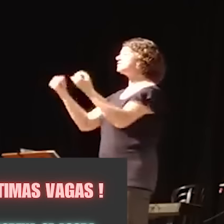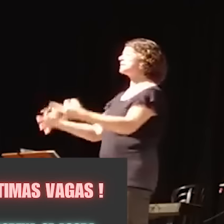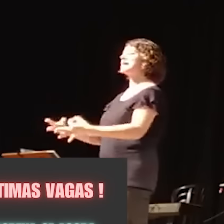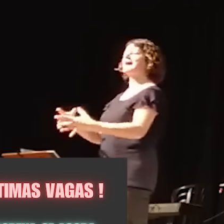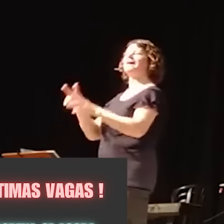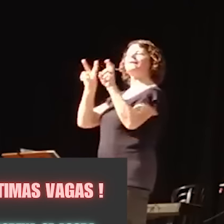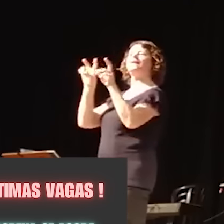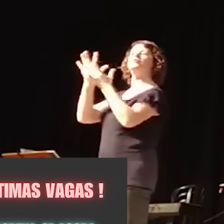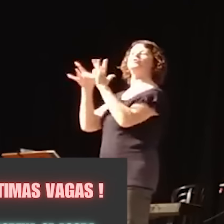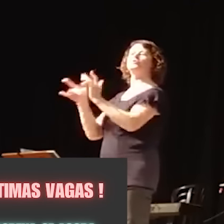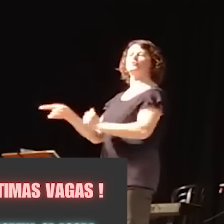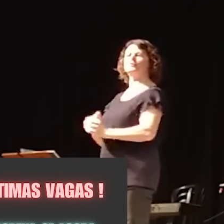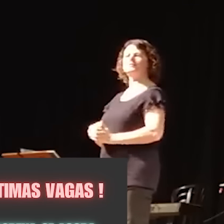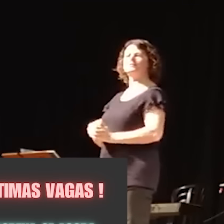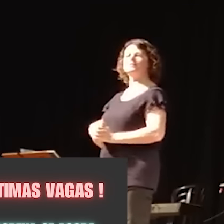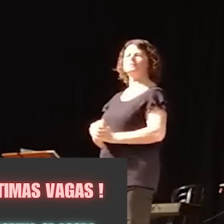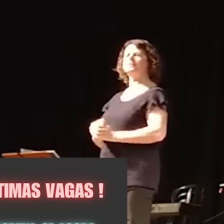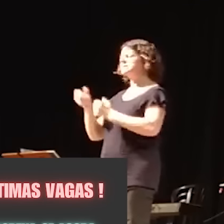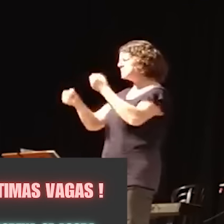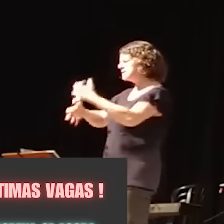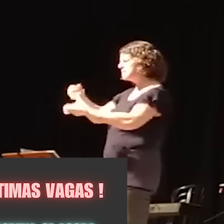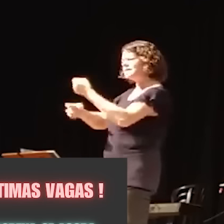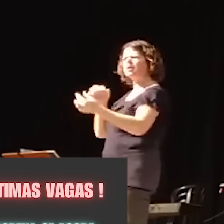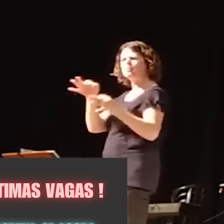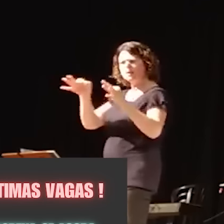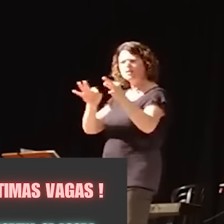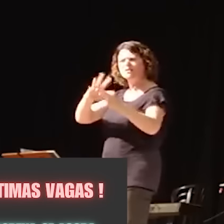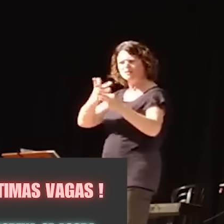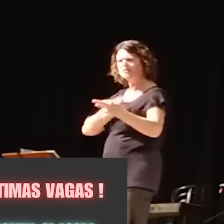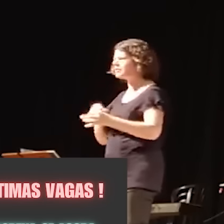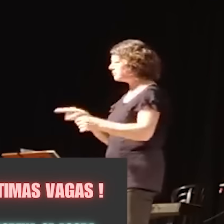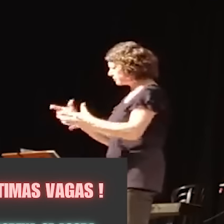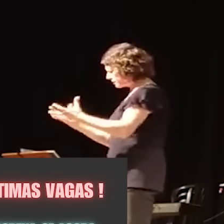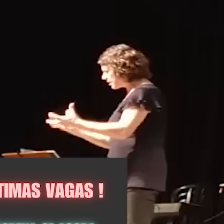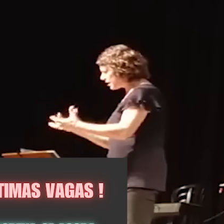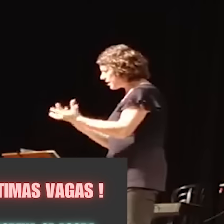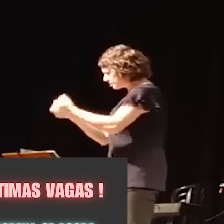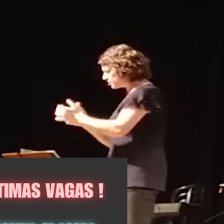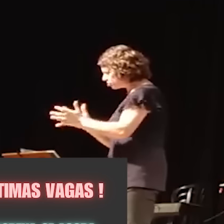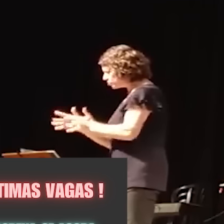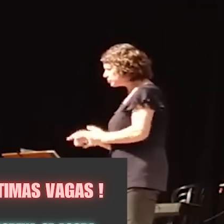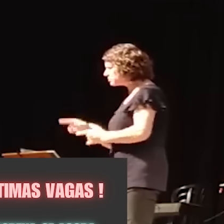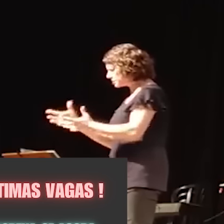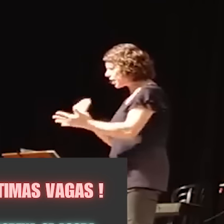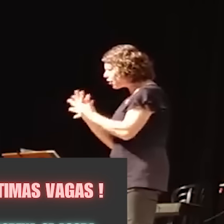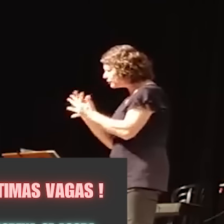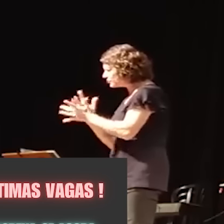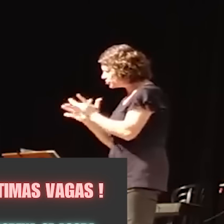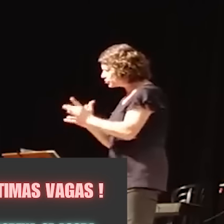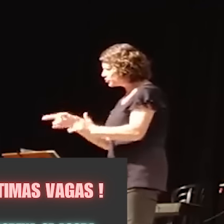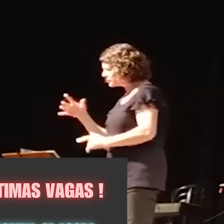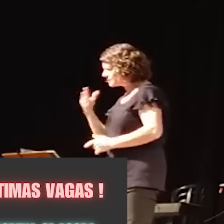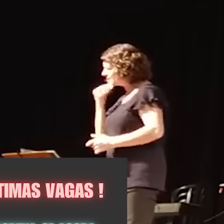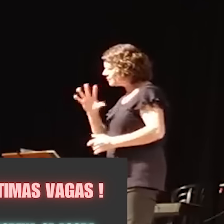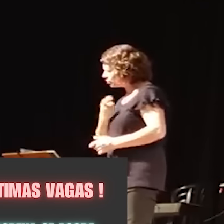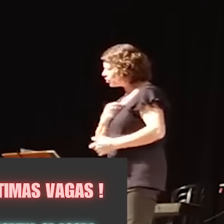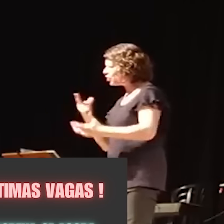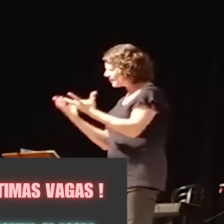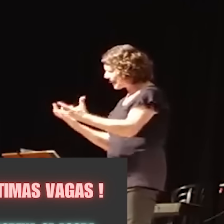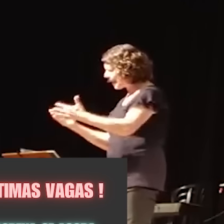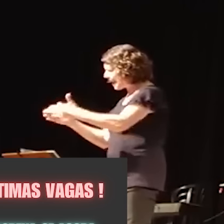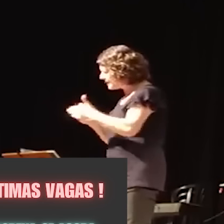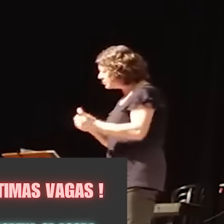você quer receber Jesus você quer confessar Jesus com a tua boca você quer pedir perdão pelos seus pecados ele falou quero e eu